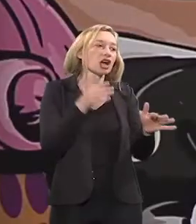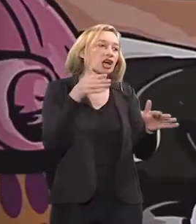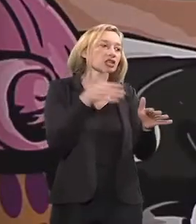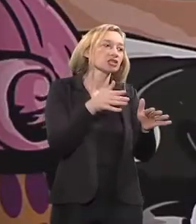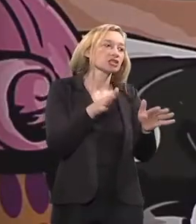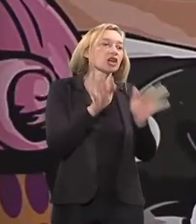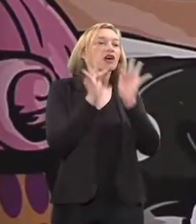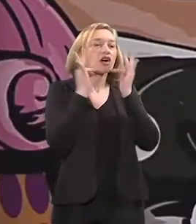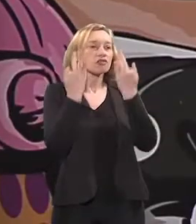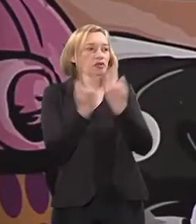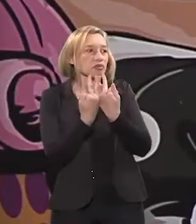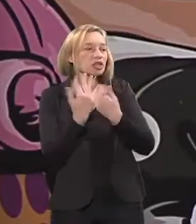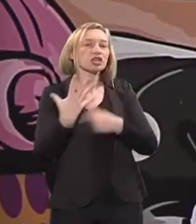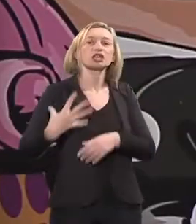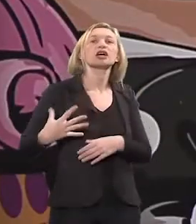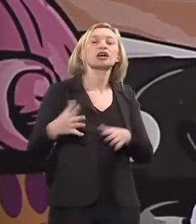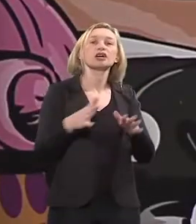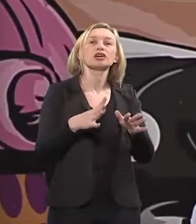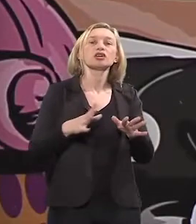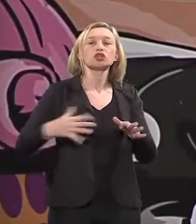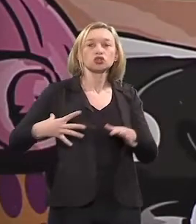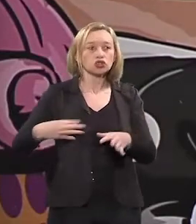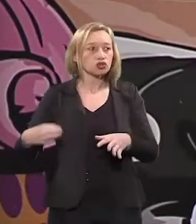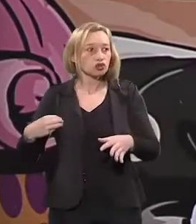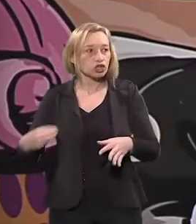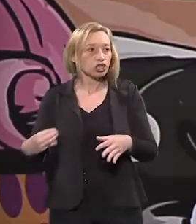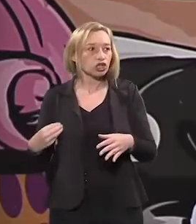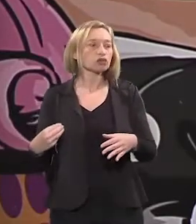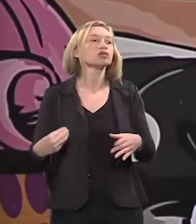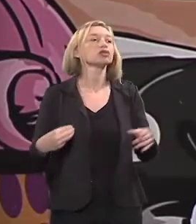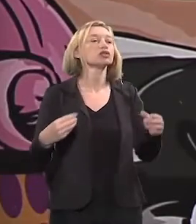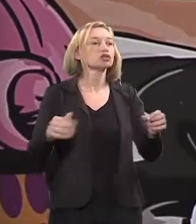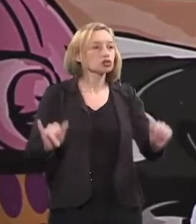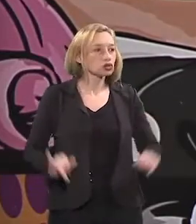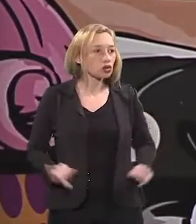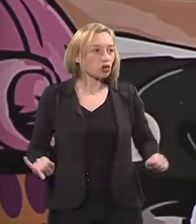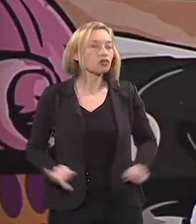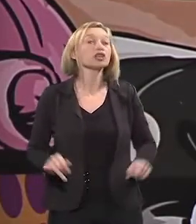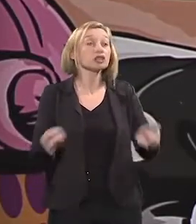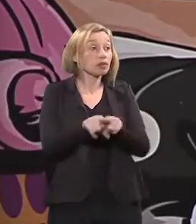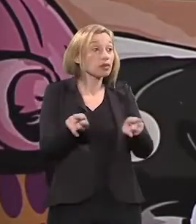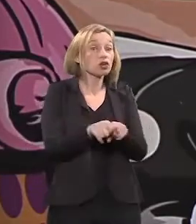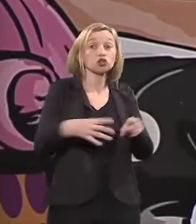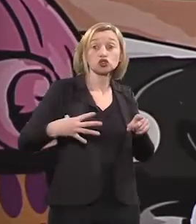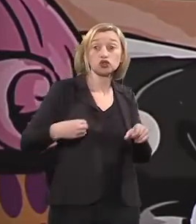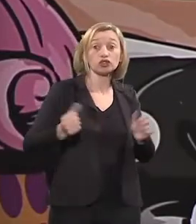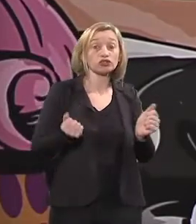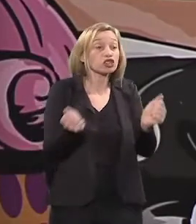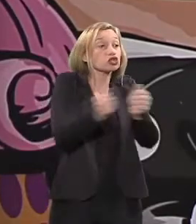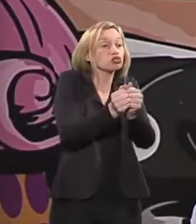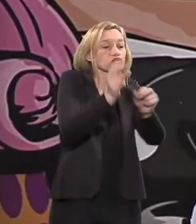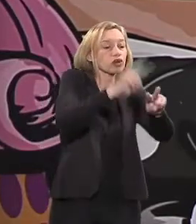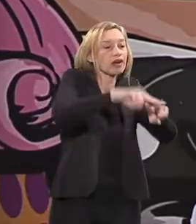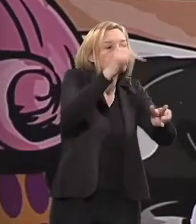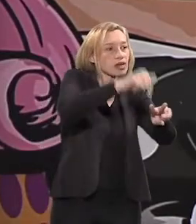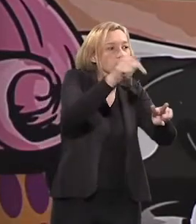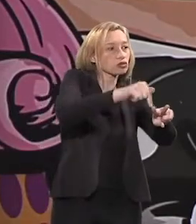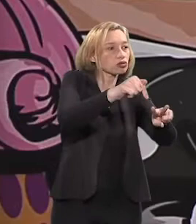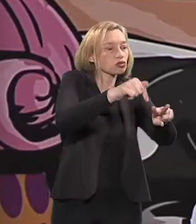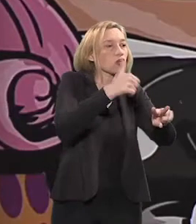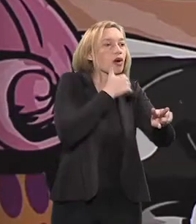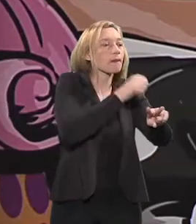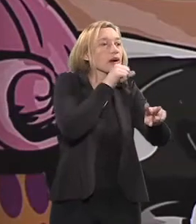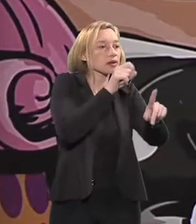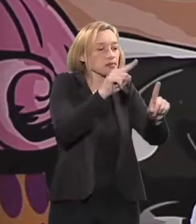atingindo os familiares dessa mulher, os filhos dessa mulher, assim como os filhos que são presos junto com elas, né? Nós temos